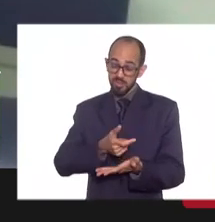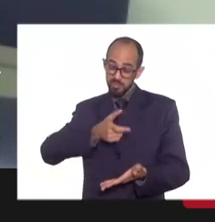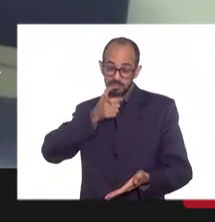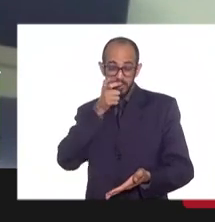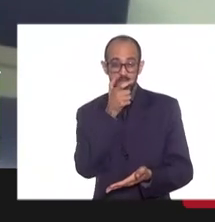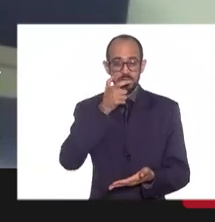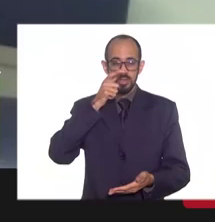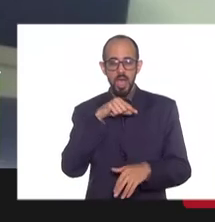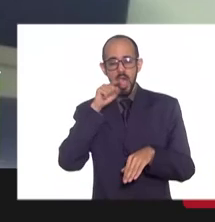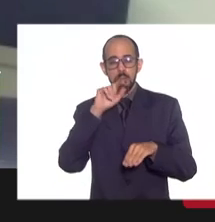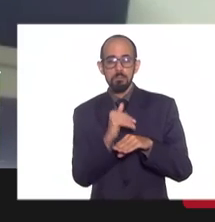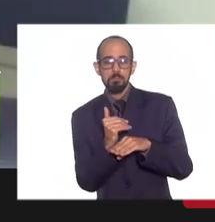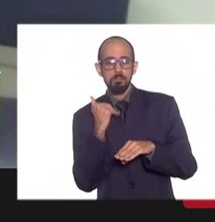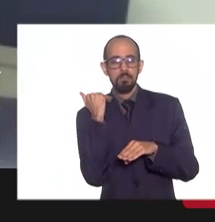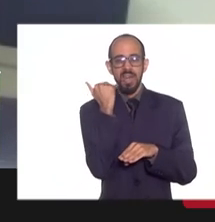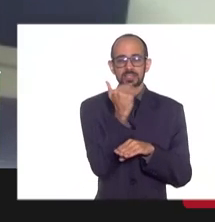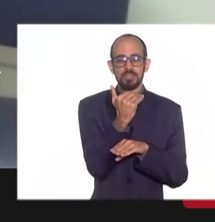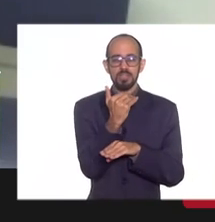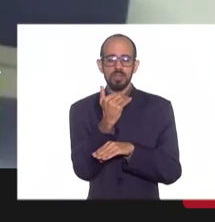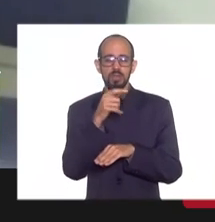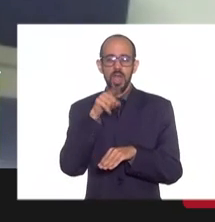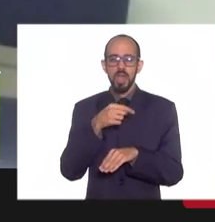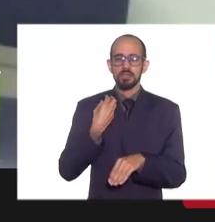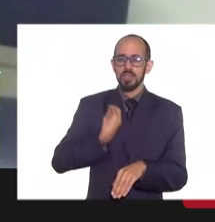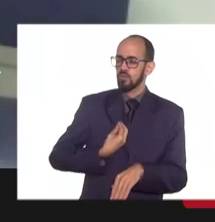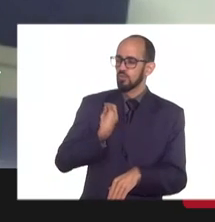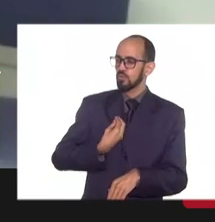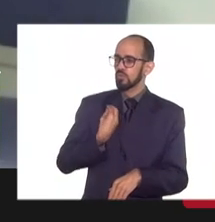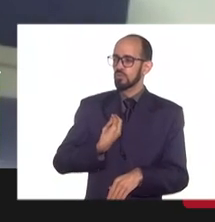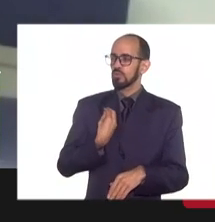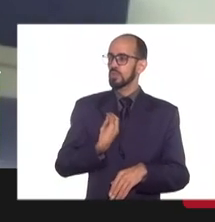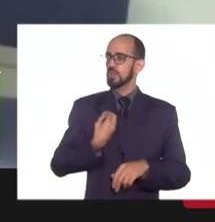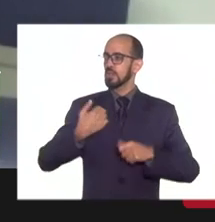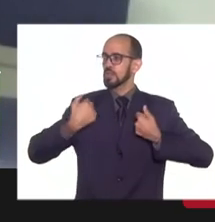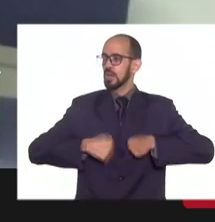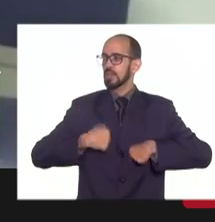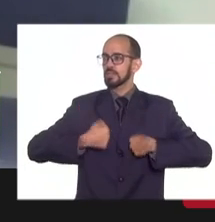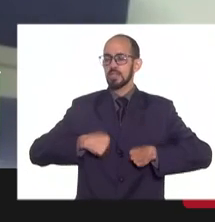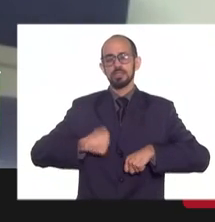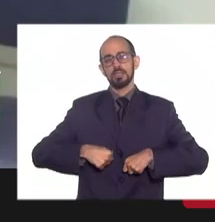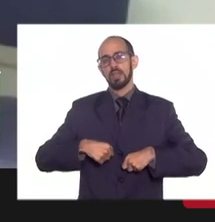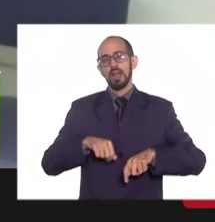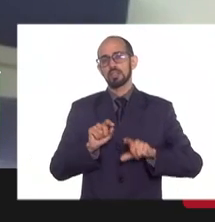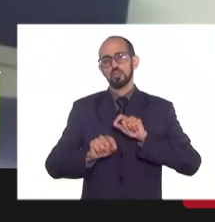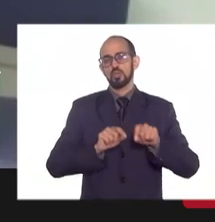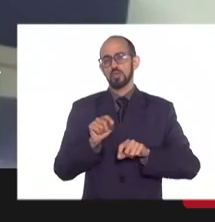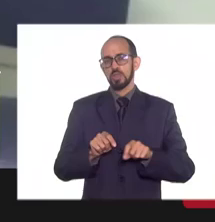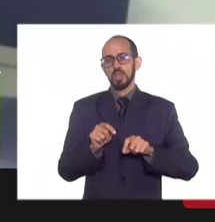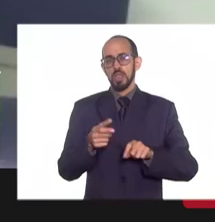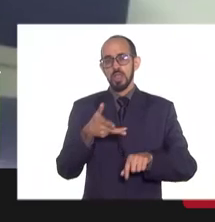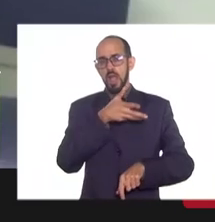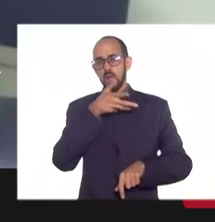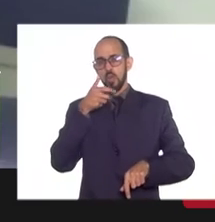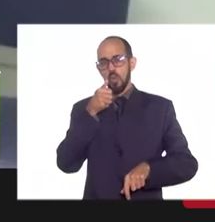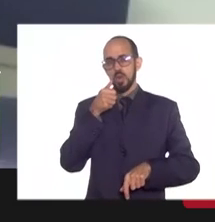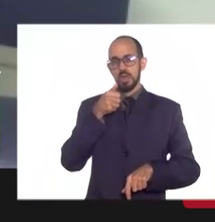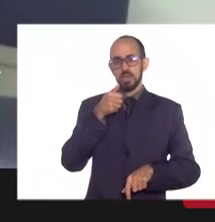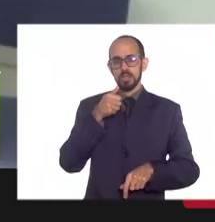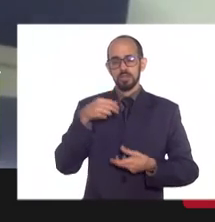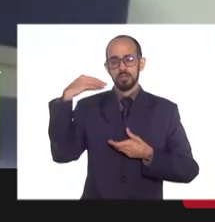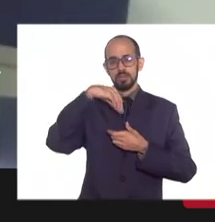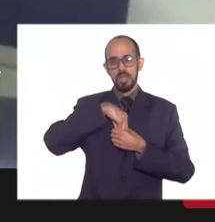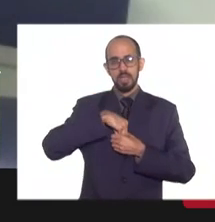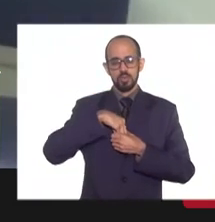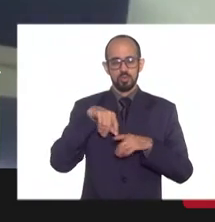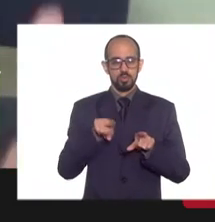porque é essa vivência né essa necessidade da cura interna